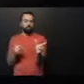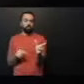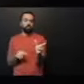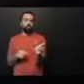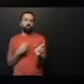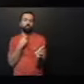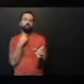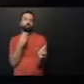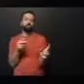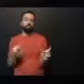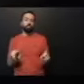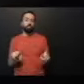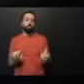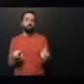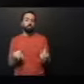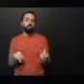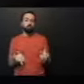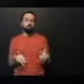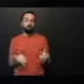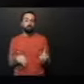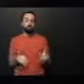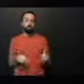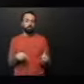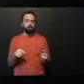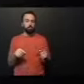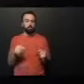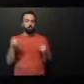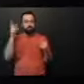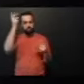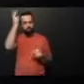mesmo som que em zebra?